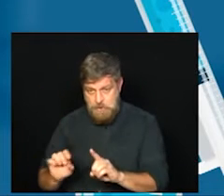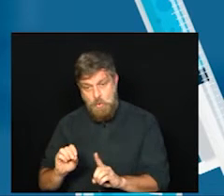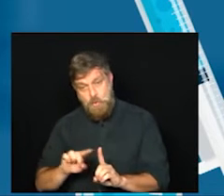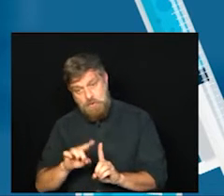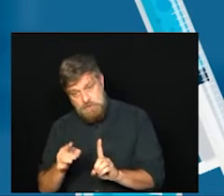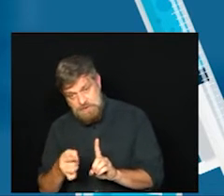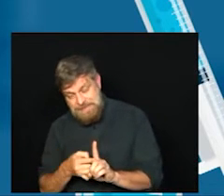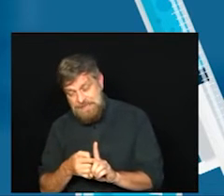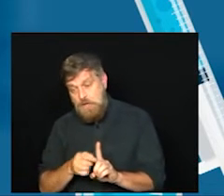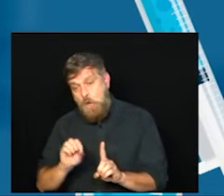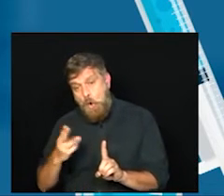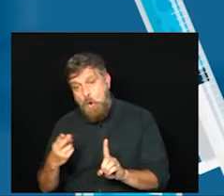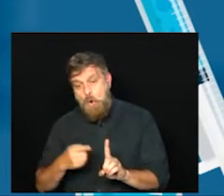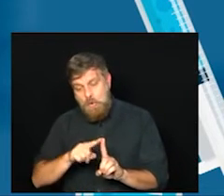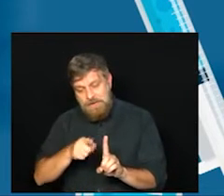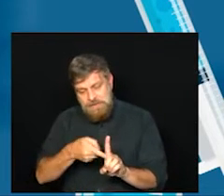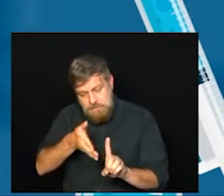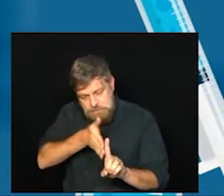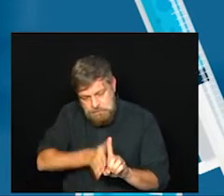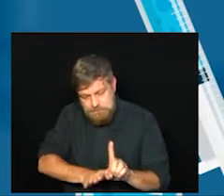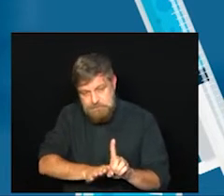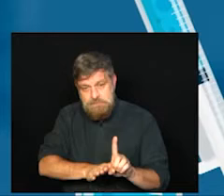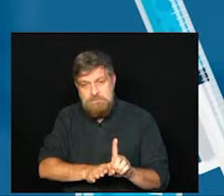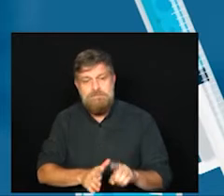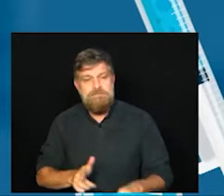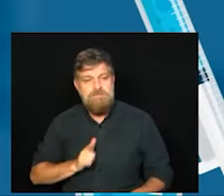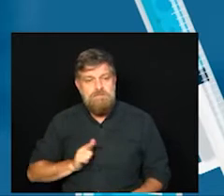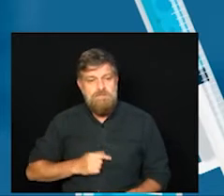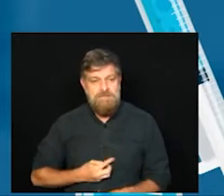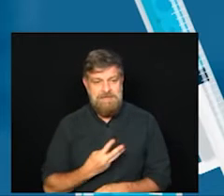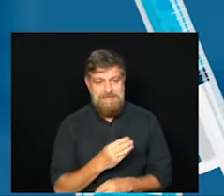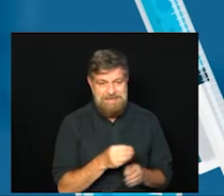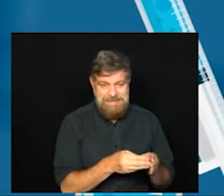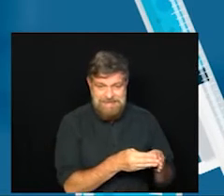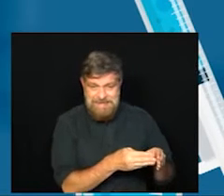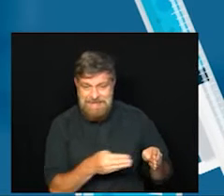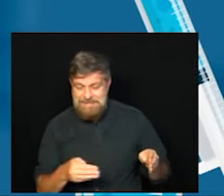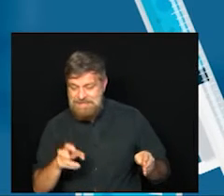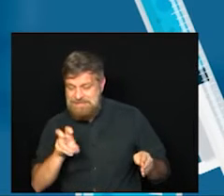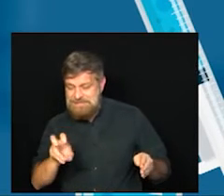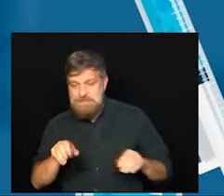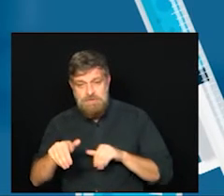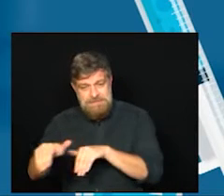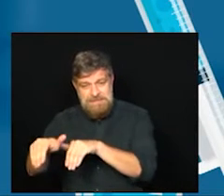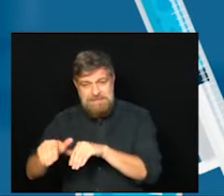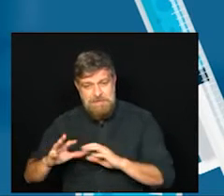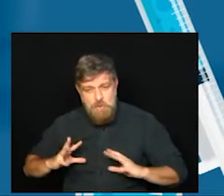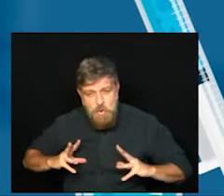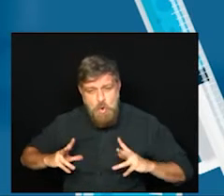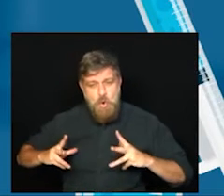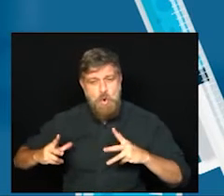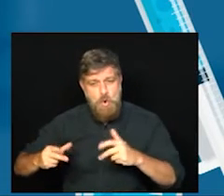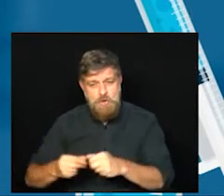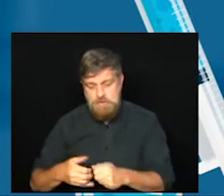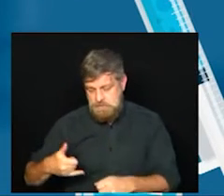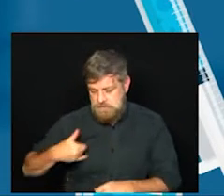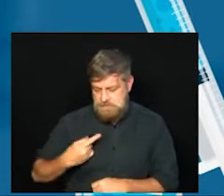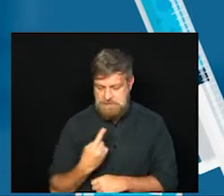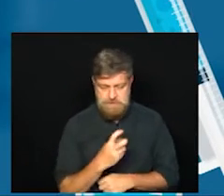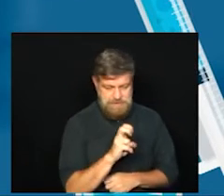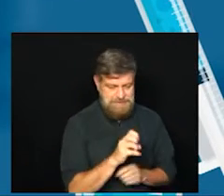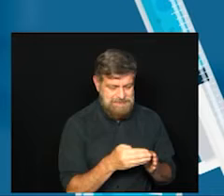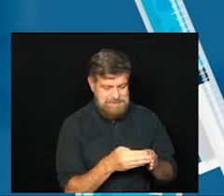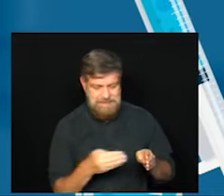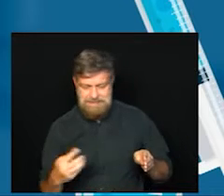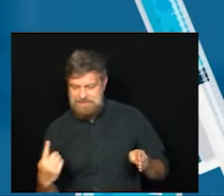e puérperas. E aí, entre 30 de agosto a 5 de setembro, todos que tenham entre 15 e